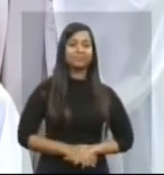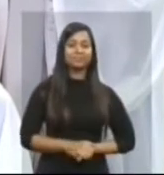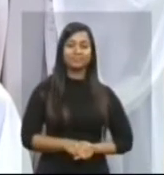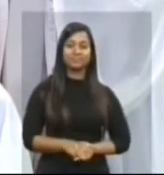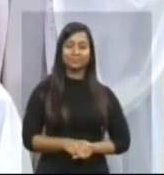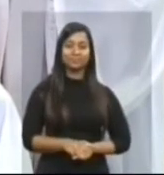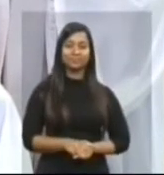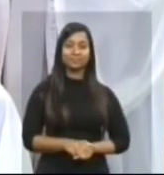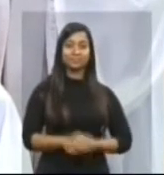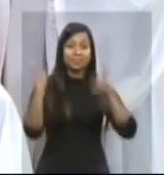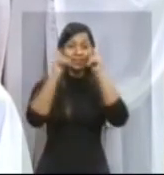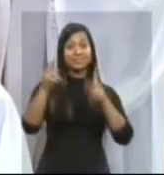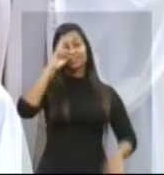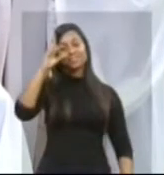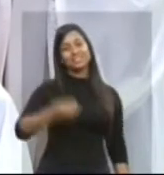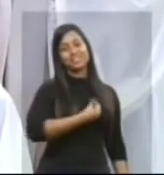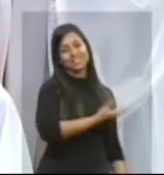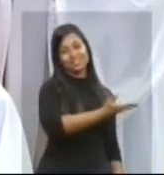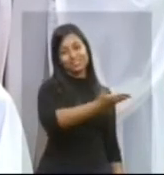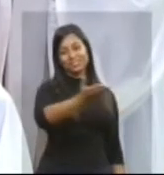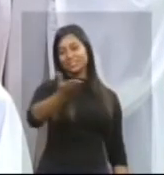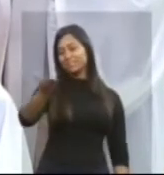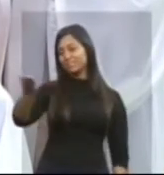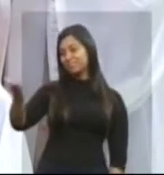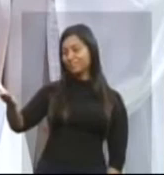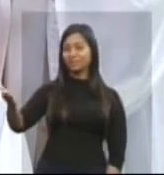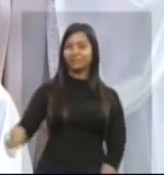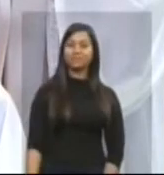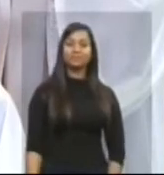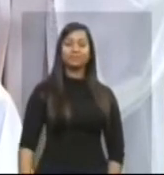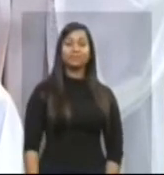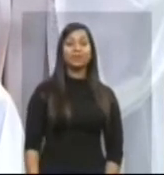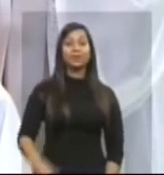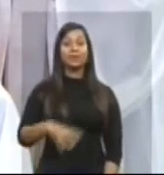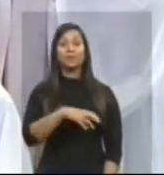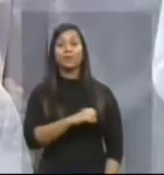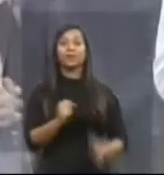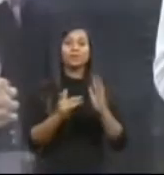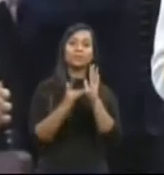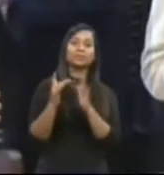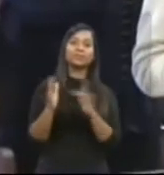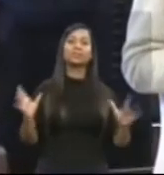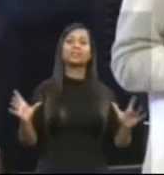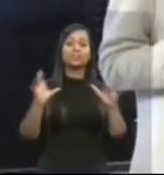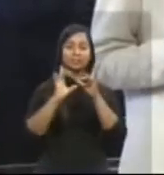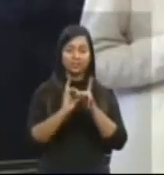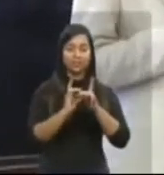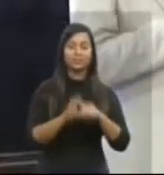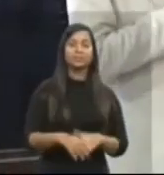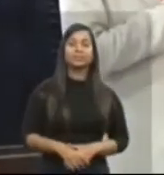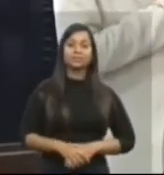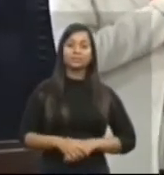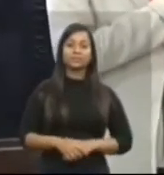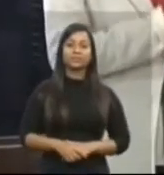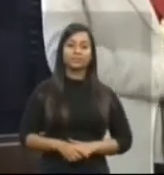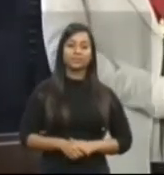Santo. Amém. A paz do Senhor esteja sempre convosco. O amor de Cristo